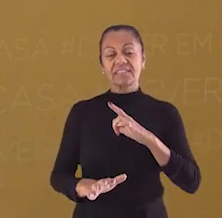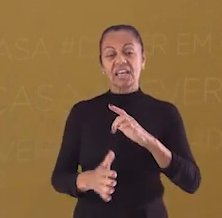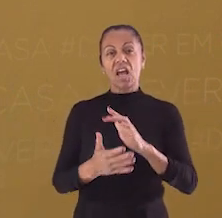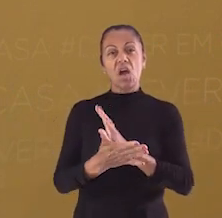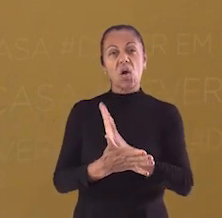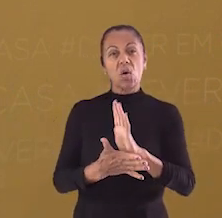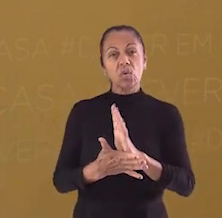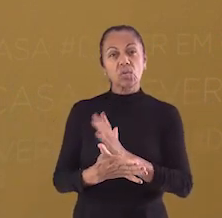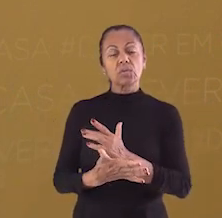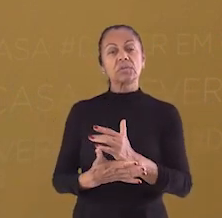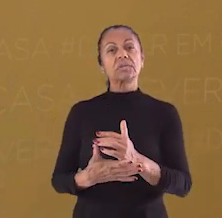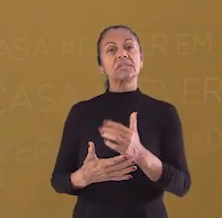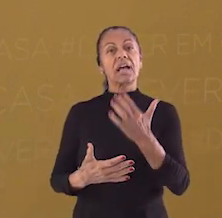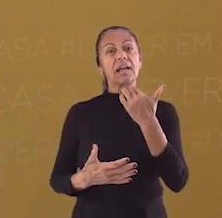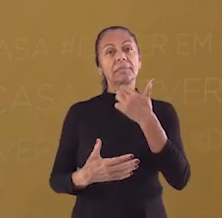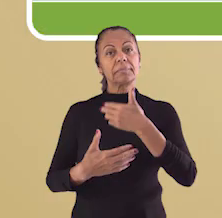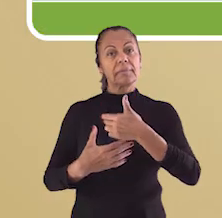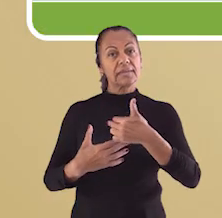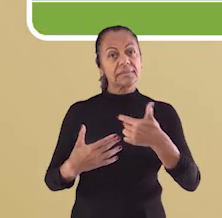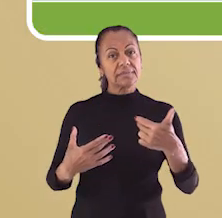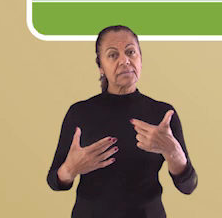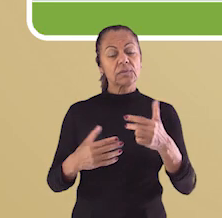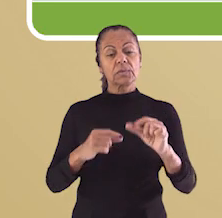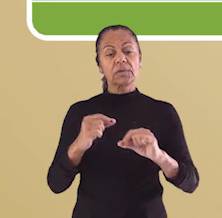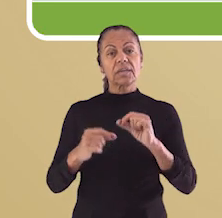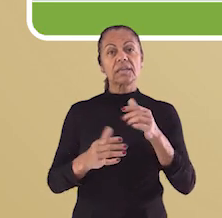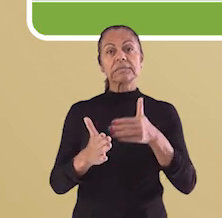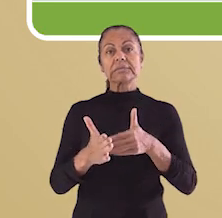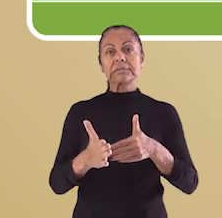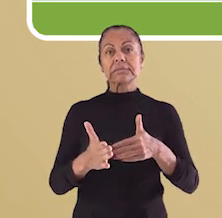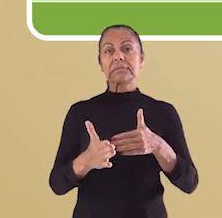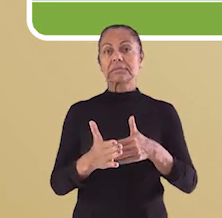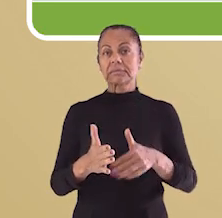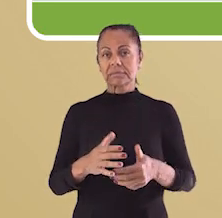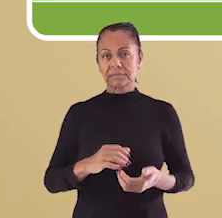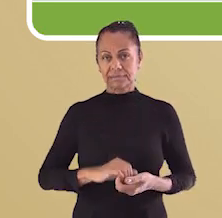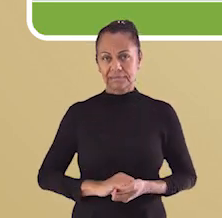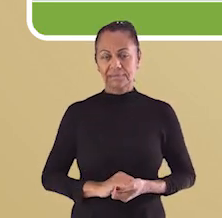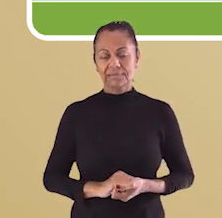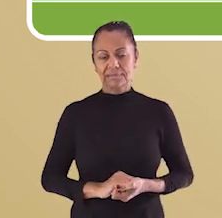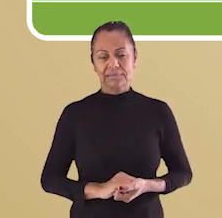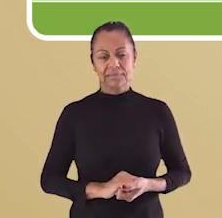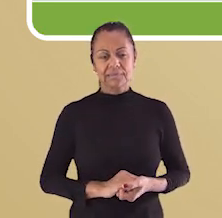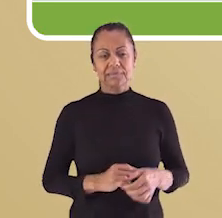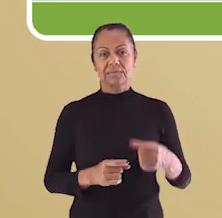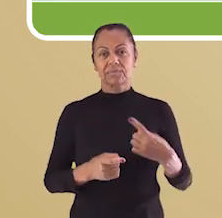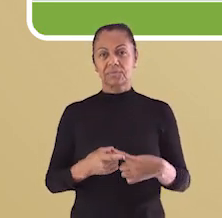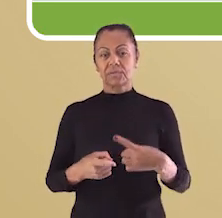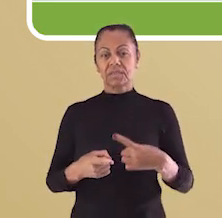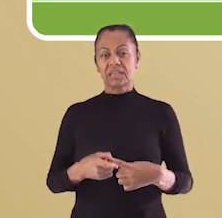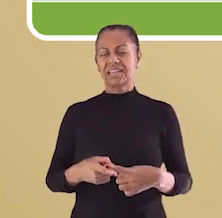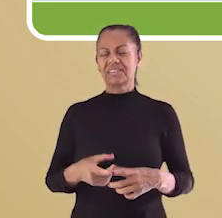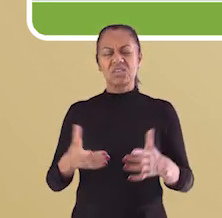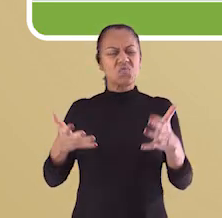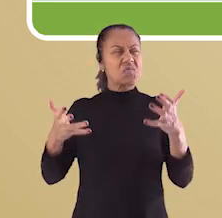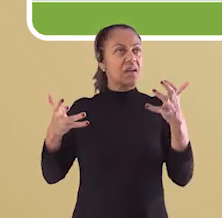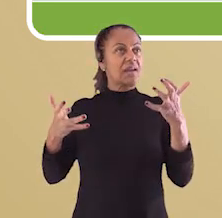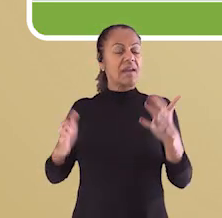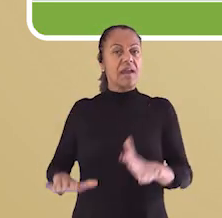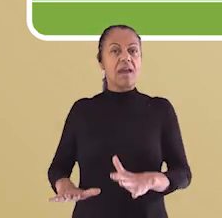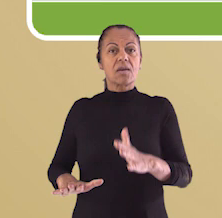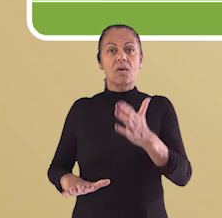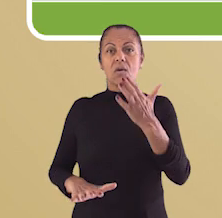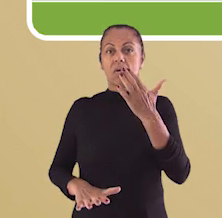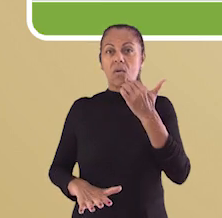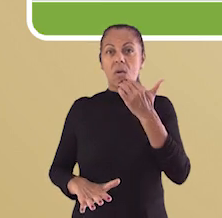certos alimentos de qualquer maneira. E aí a gente está falando do transtorno alimentar restritivo, que é quando essa rejeição alimentar